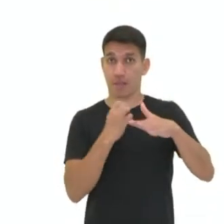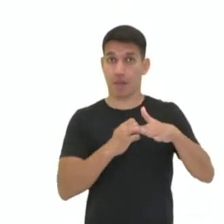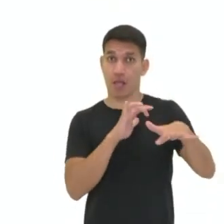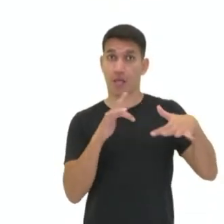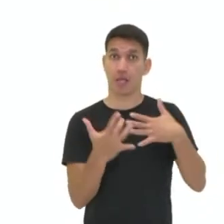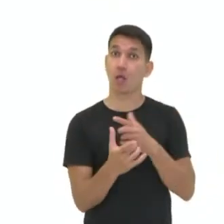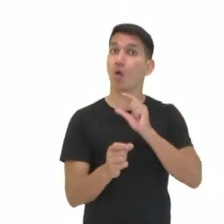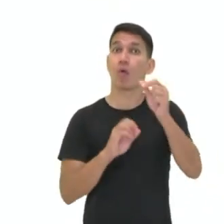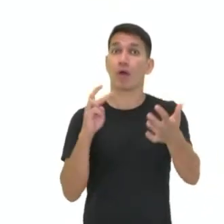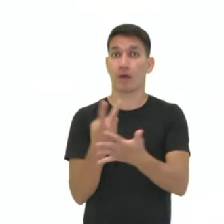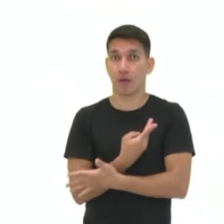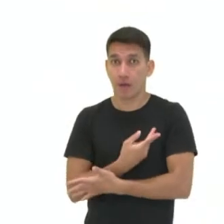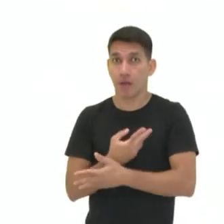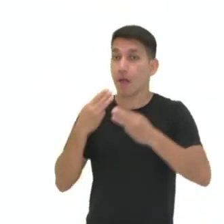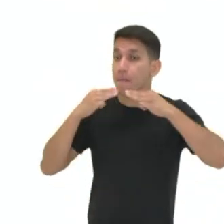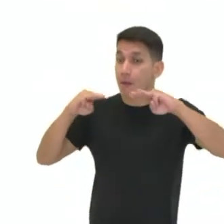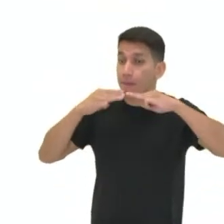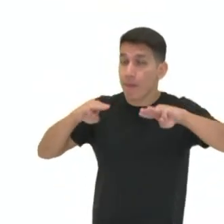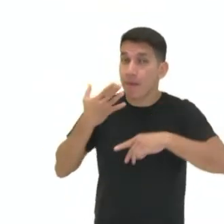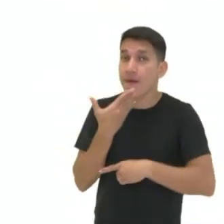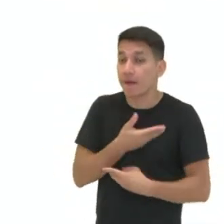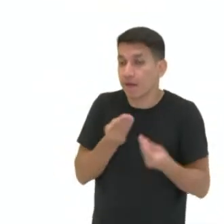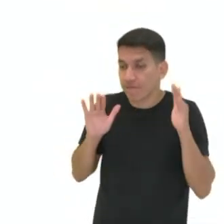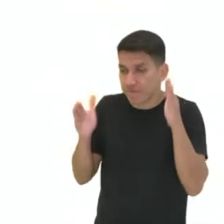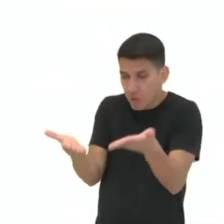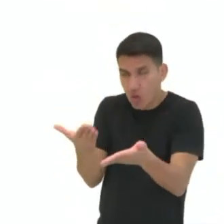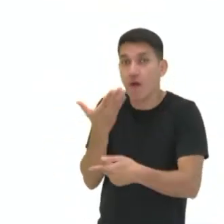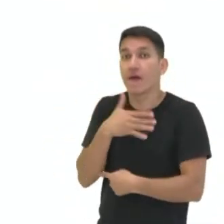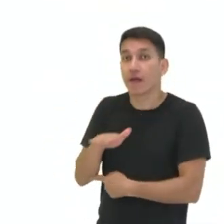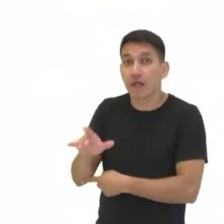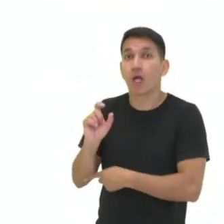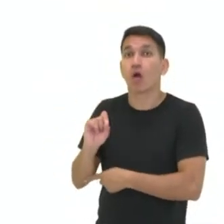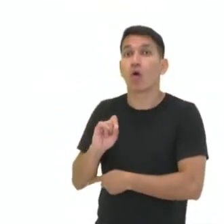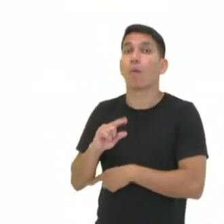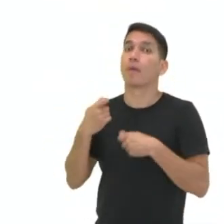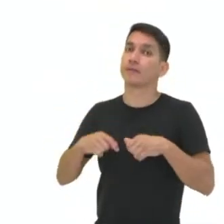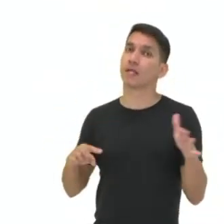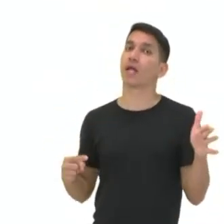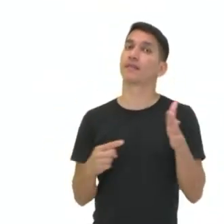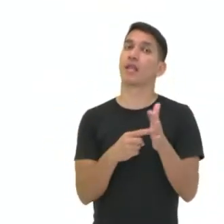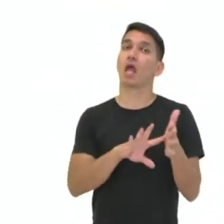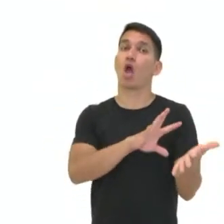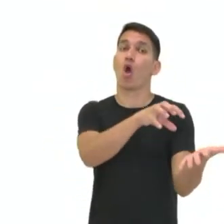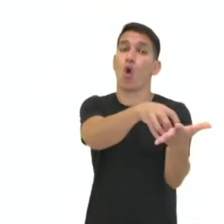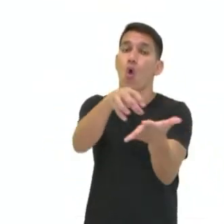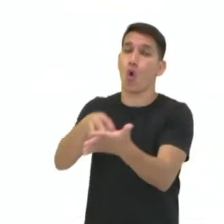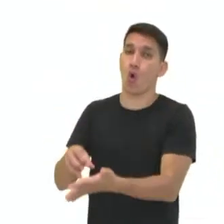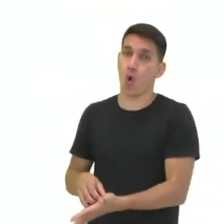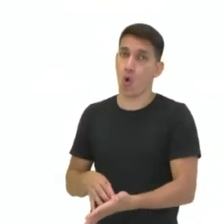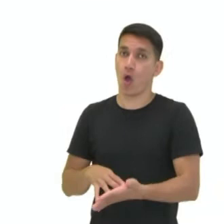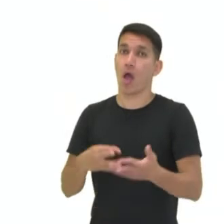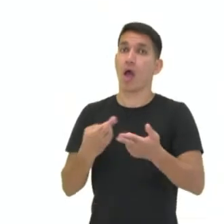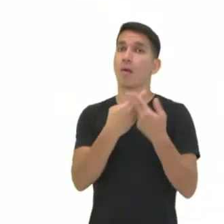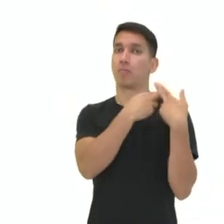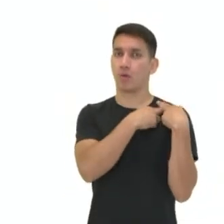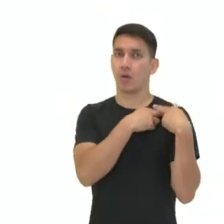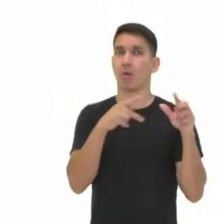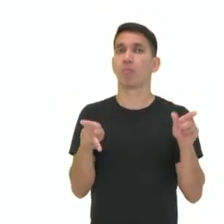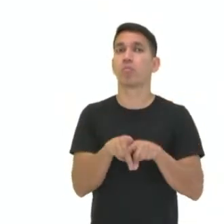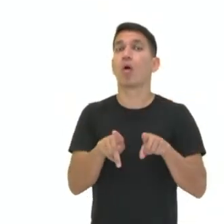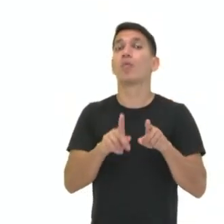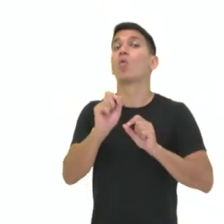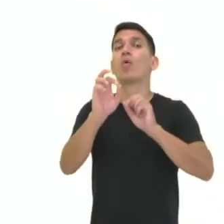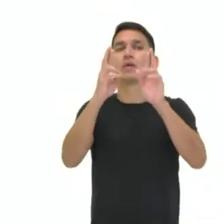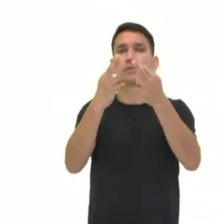as publicidades infantis devem ser denunciadas aos órgãos competentes do Sistema de Garantias dos Direitos da Criança e